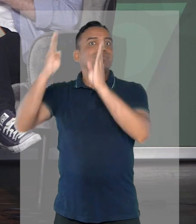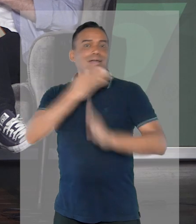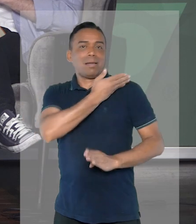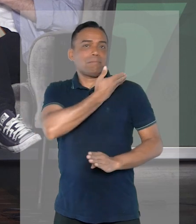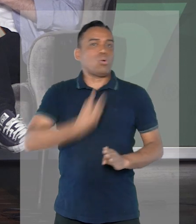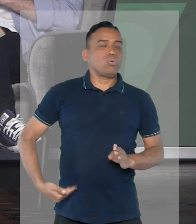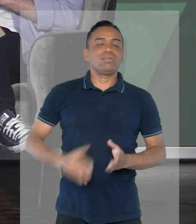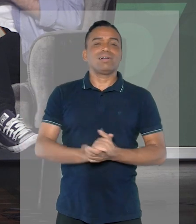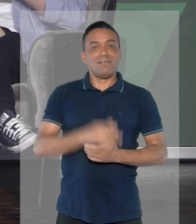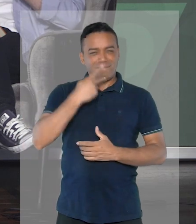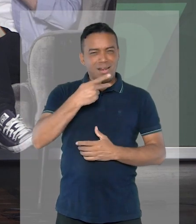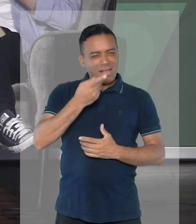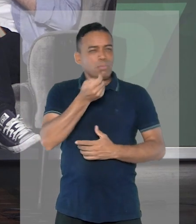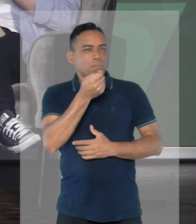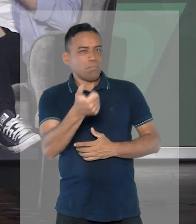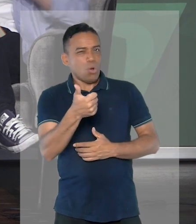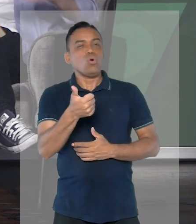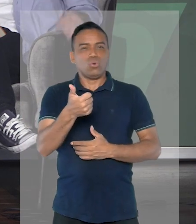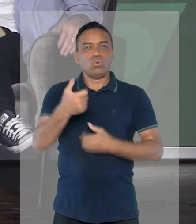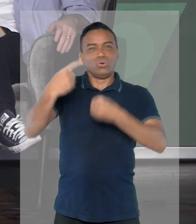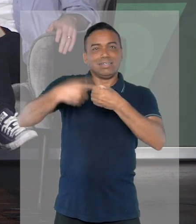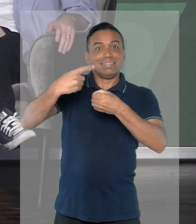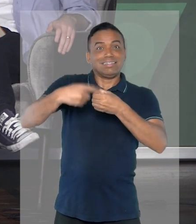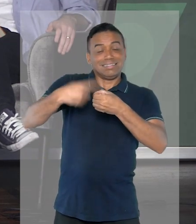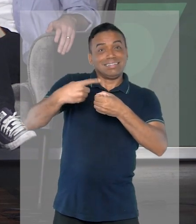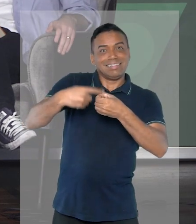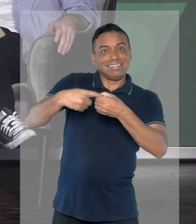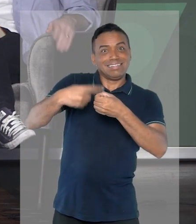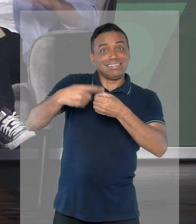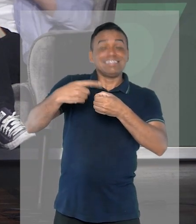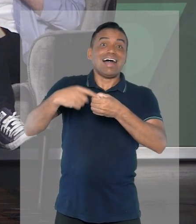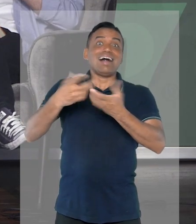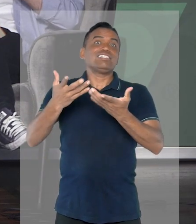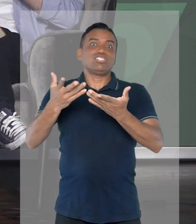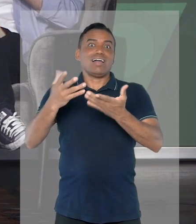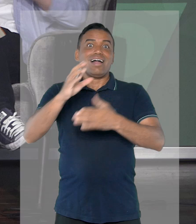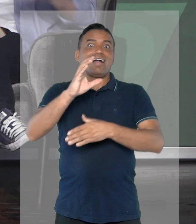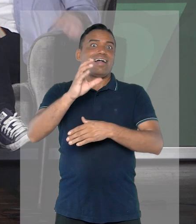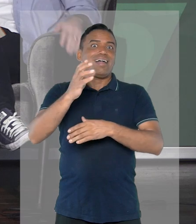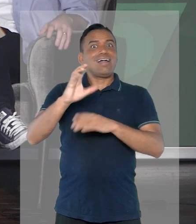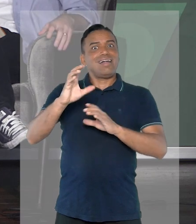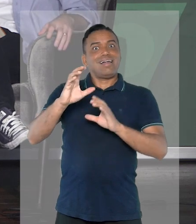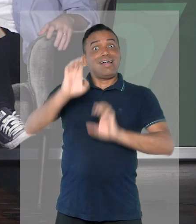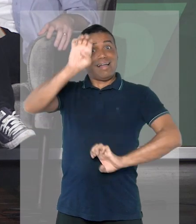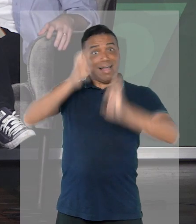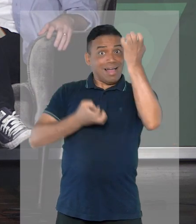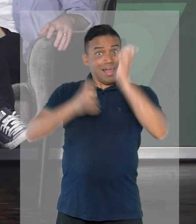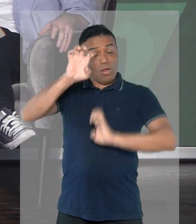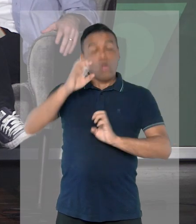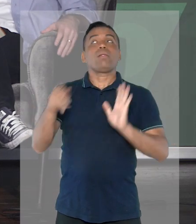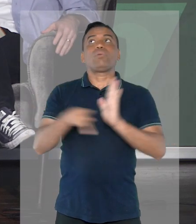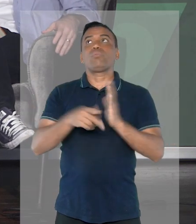que a gente já tinha falado um pouco sobre carangola, né, no ano passado. Ele falou, eu estou numa alegria da gente estar fazendo esse papo em